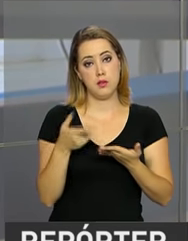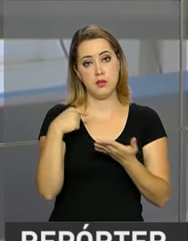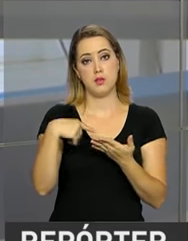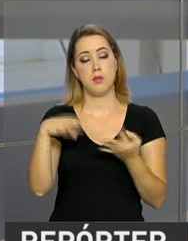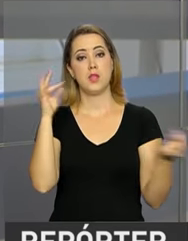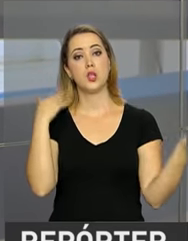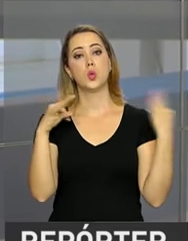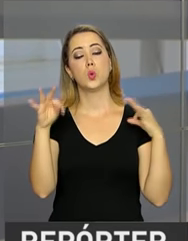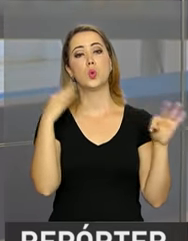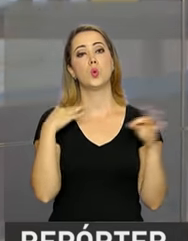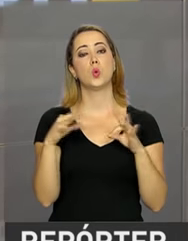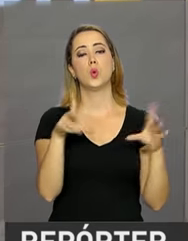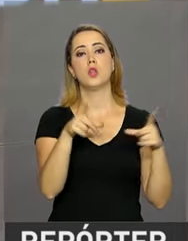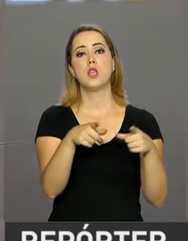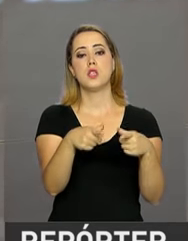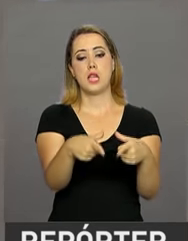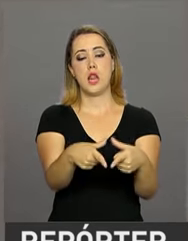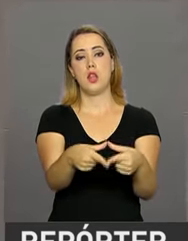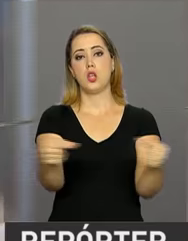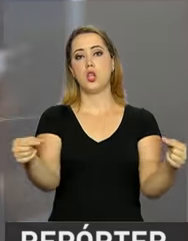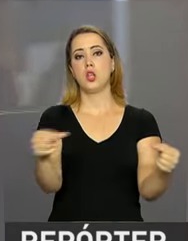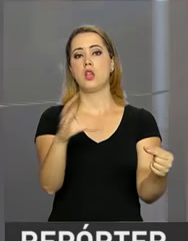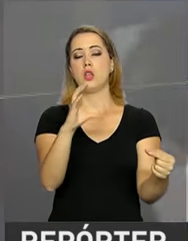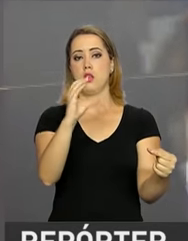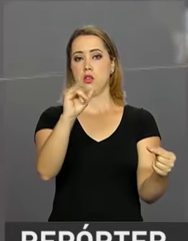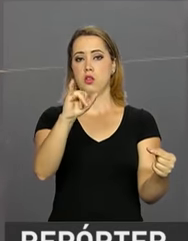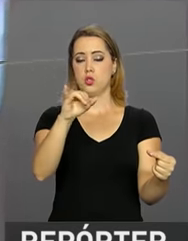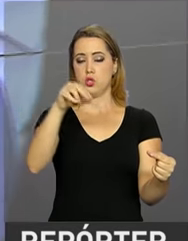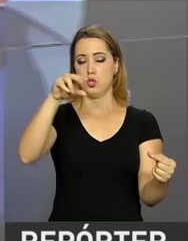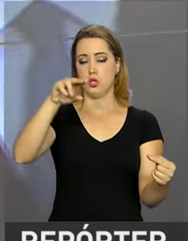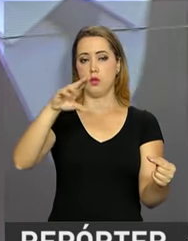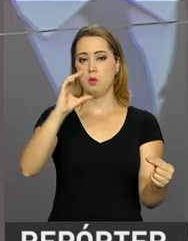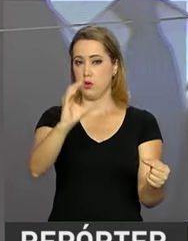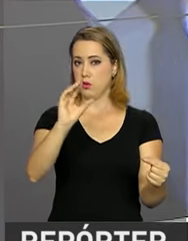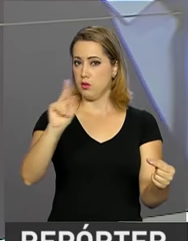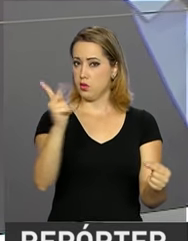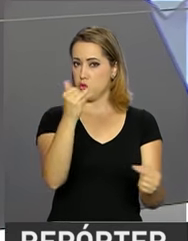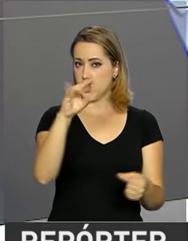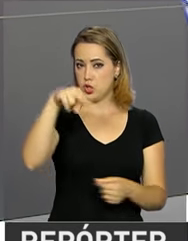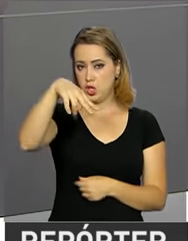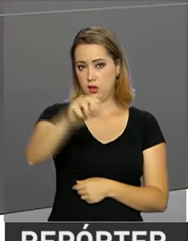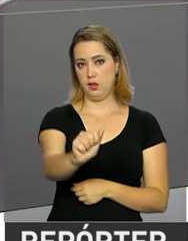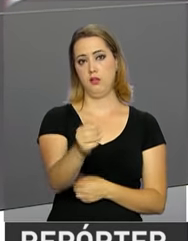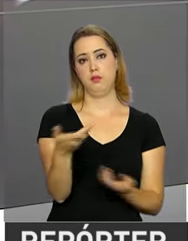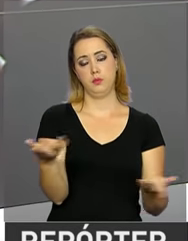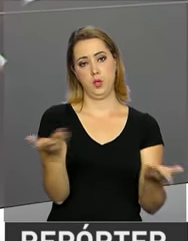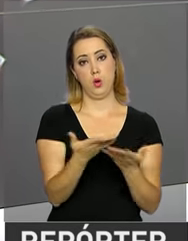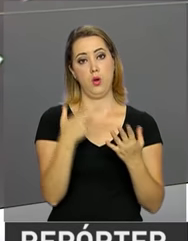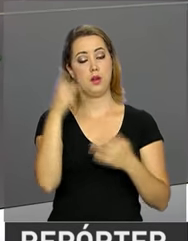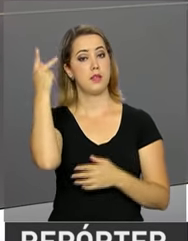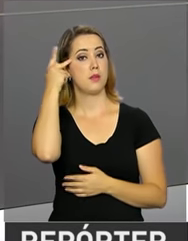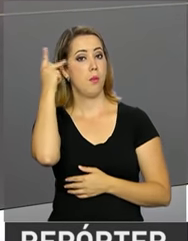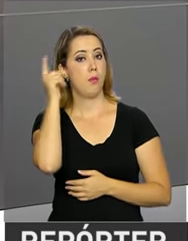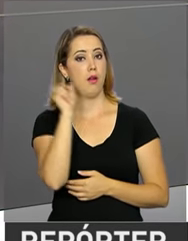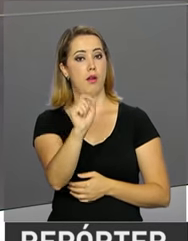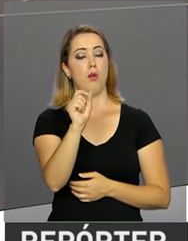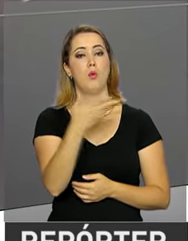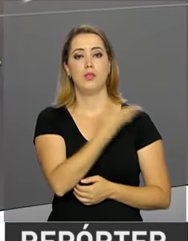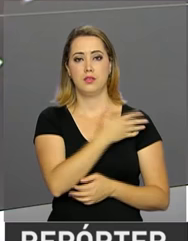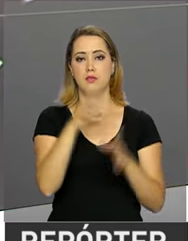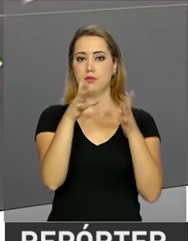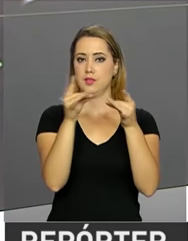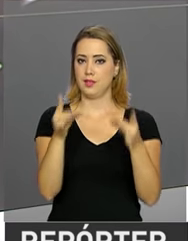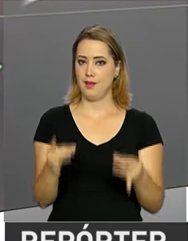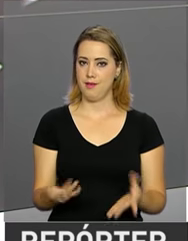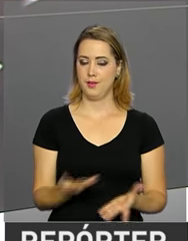de 2017. E nós vamos ao vivo agora a São Paulo, onde o repórter José Luiz Filho traz os detalhes pra gente. Olá, José